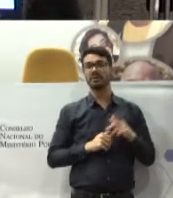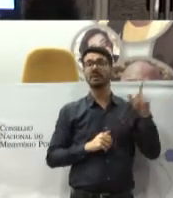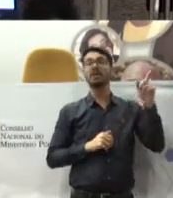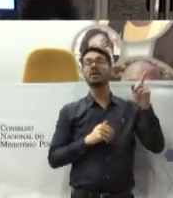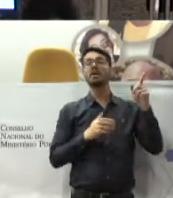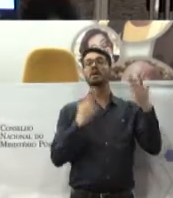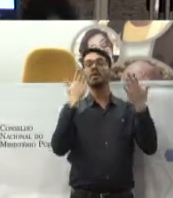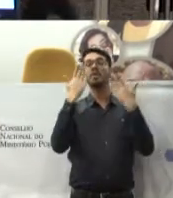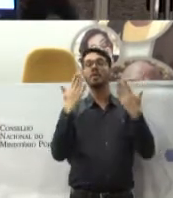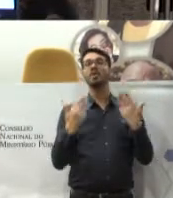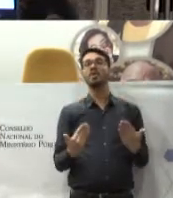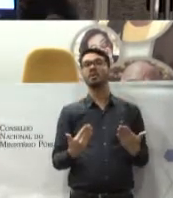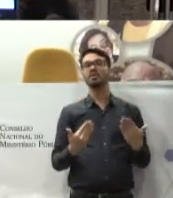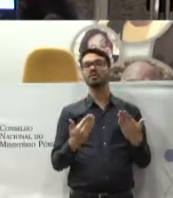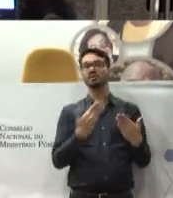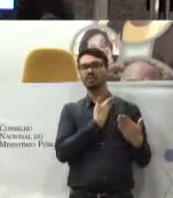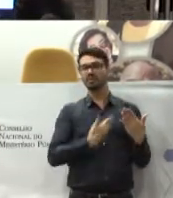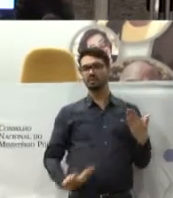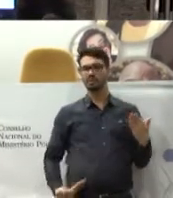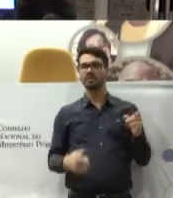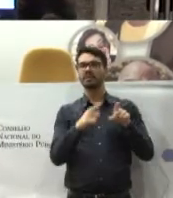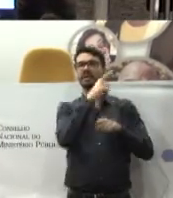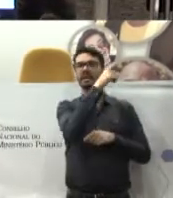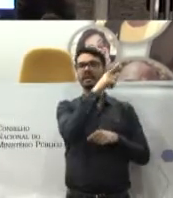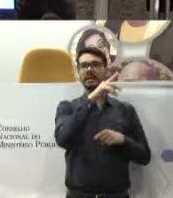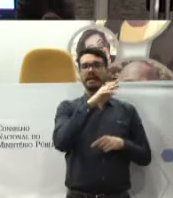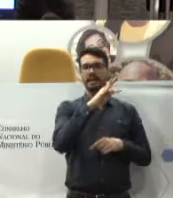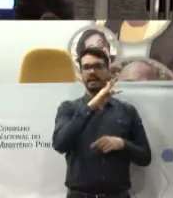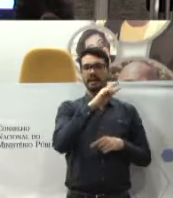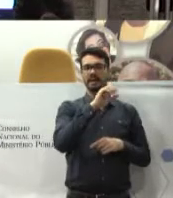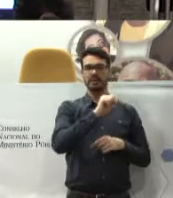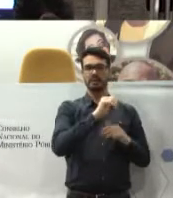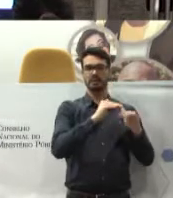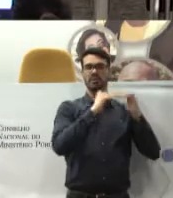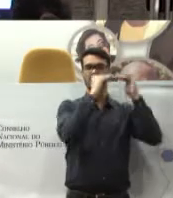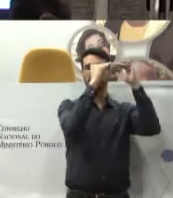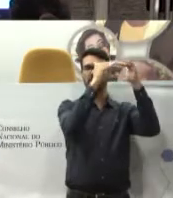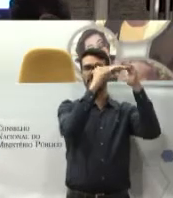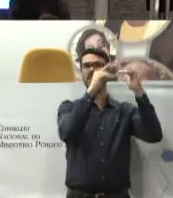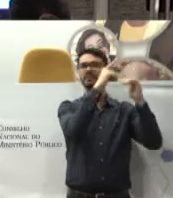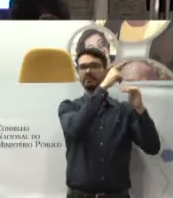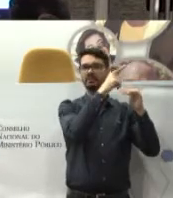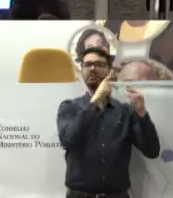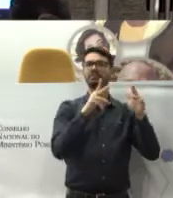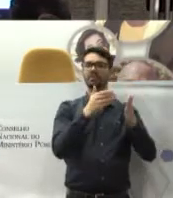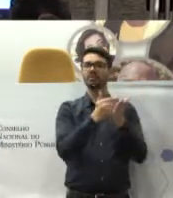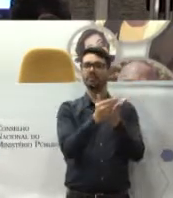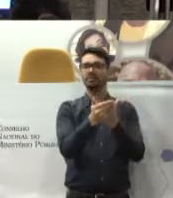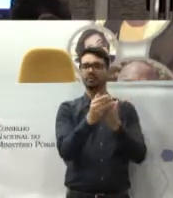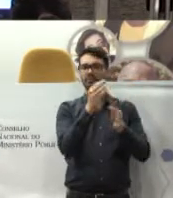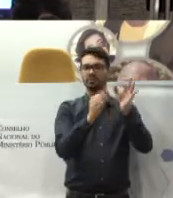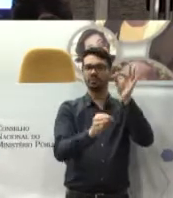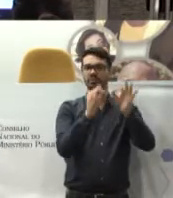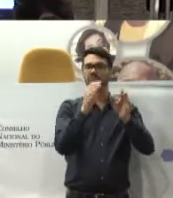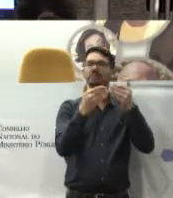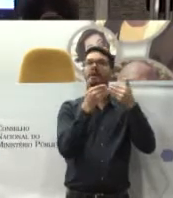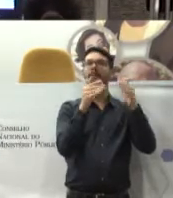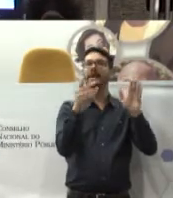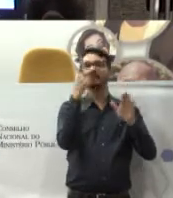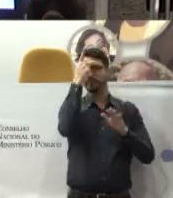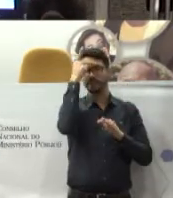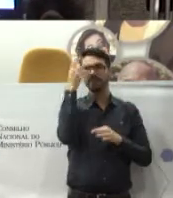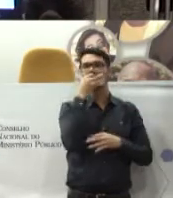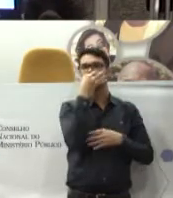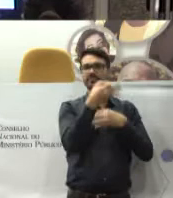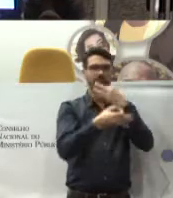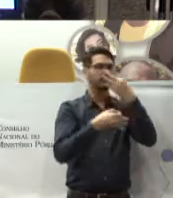Consulta pública já está sendo usada. O Supremo Tribunal Federal começou, quando o Poder Judiciário usa consultas públicas,